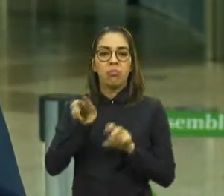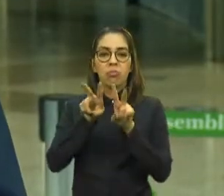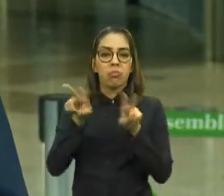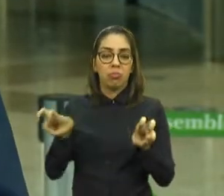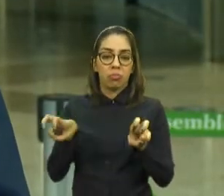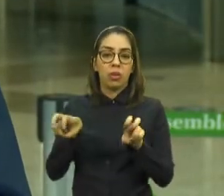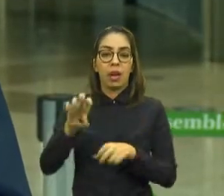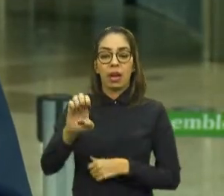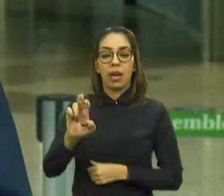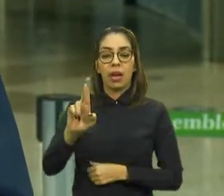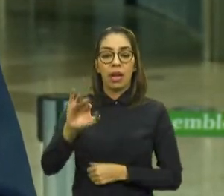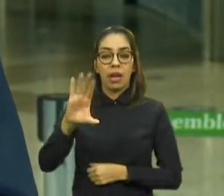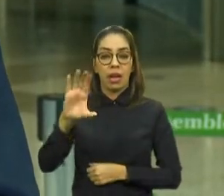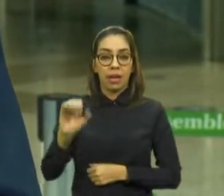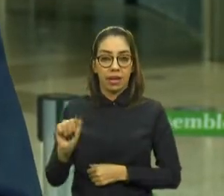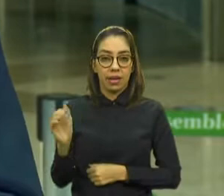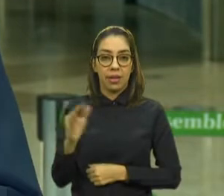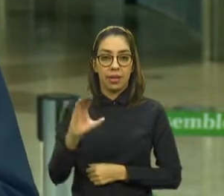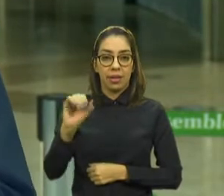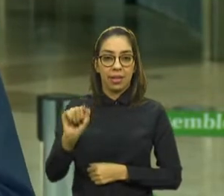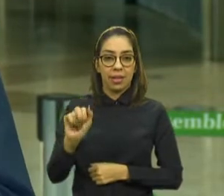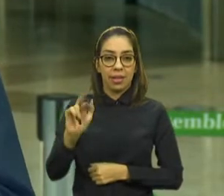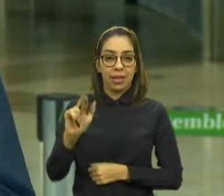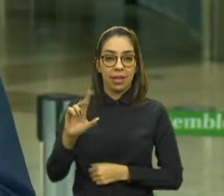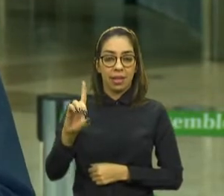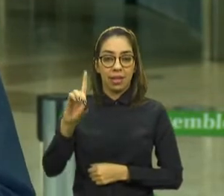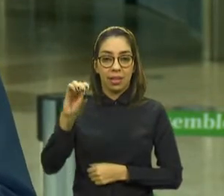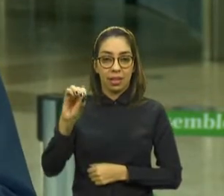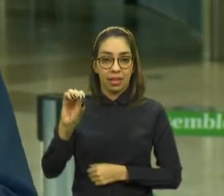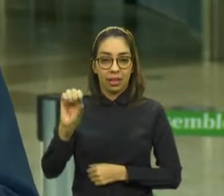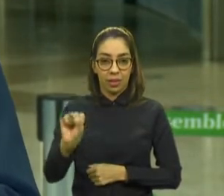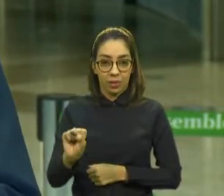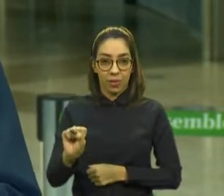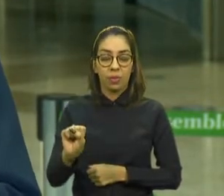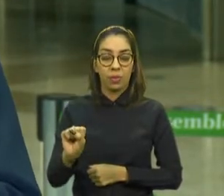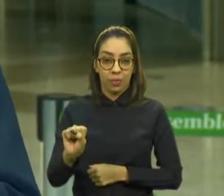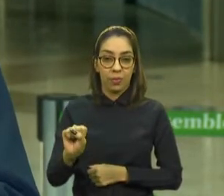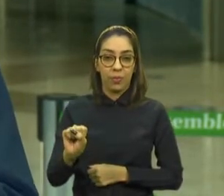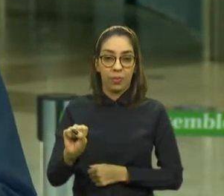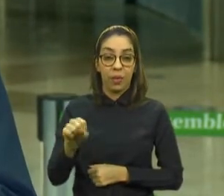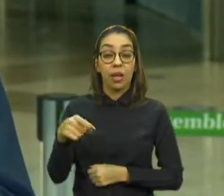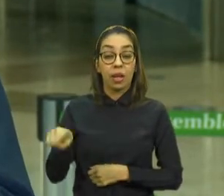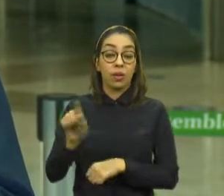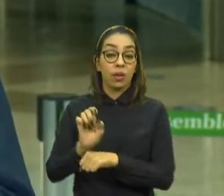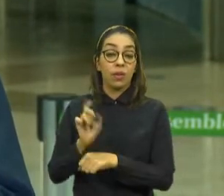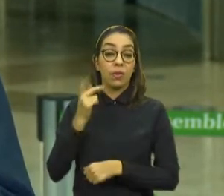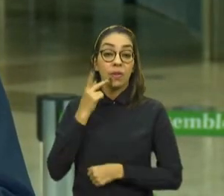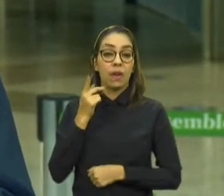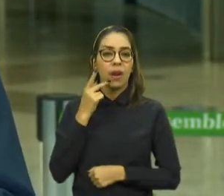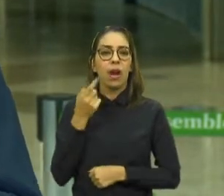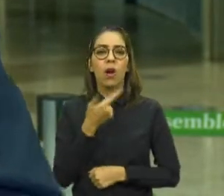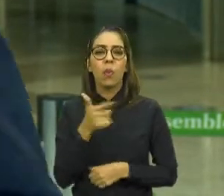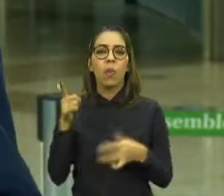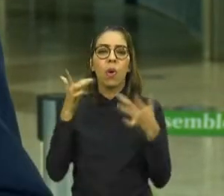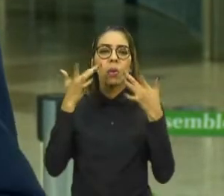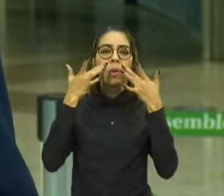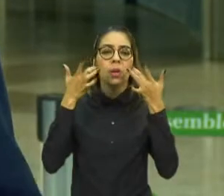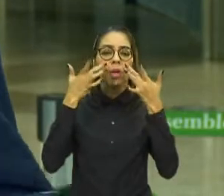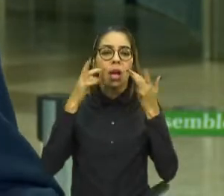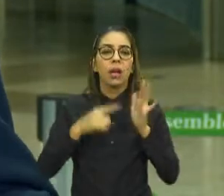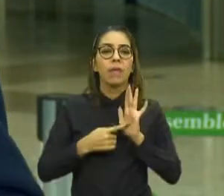Érica Cardoso, que é também do Ceará. Tem também o espetáculo Que Espírito é Esse?, da Pérola Produções, do Rio de